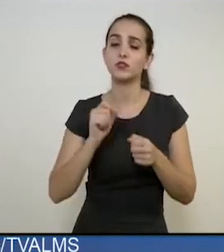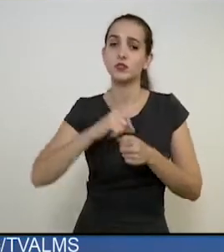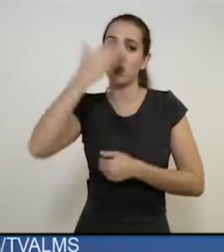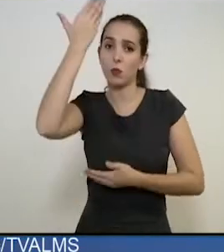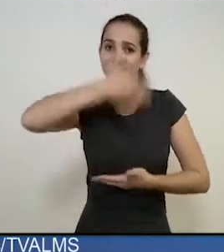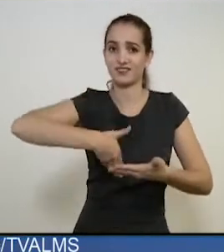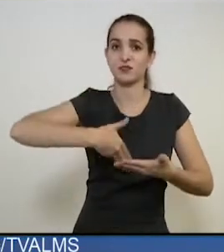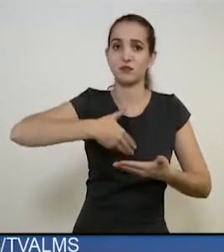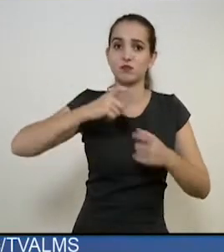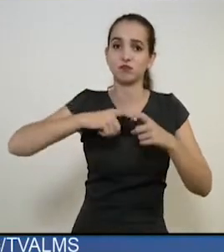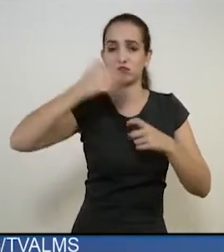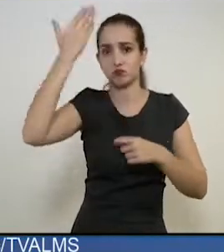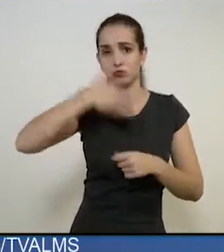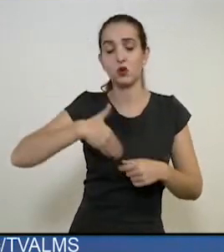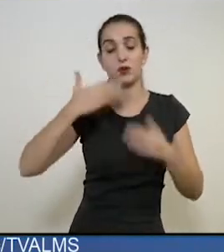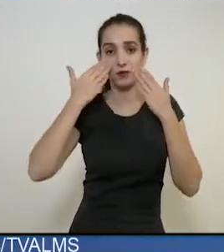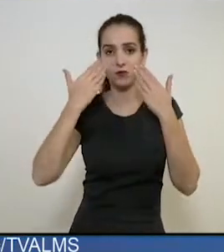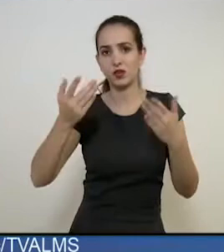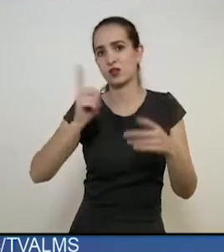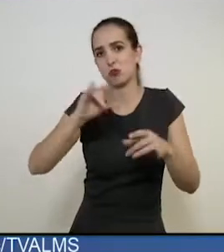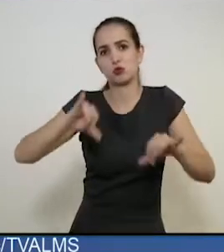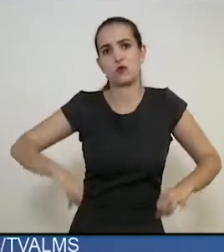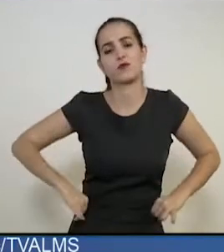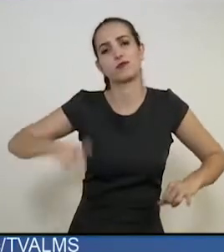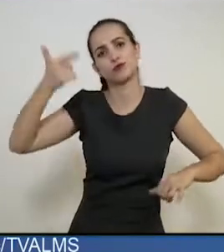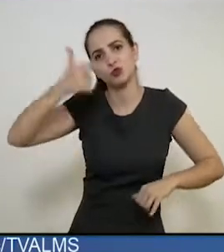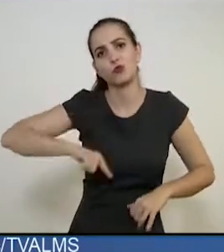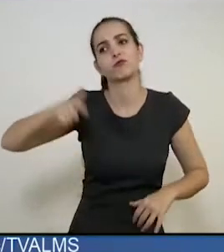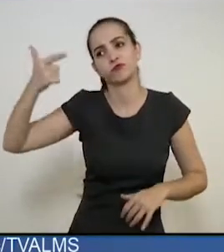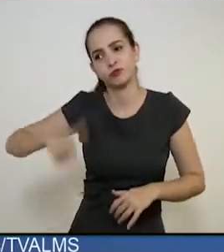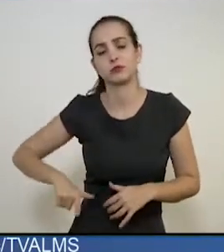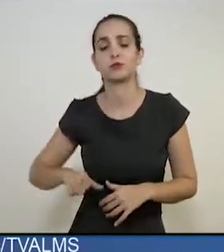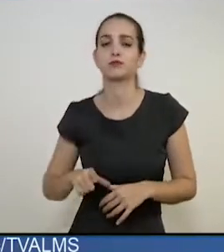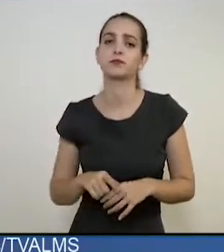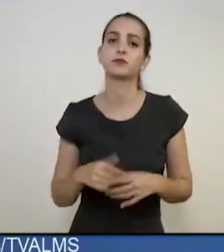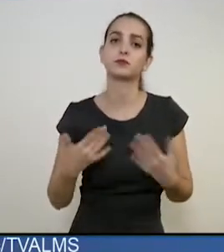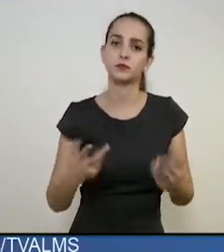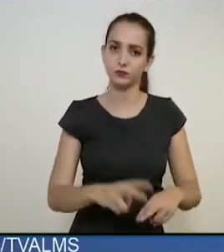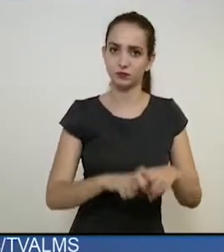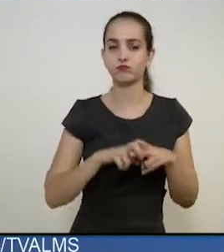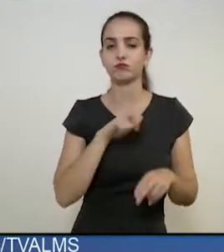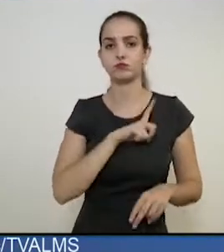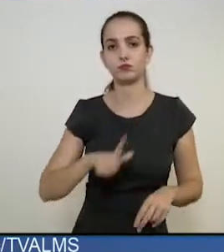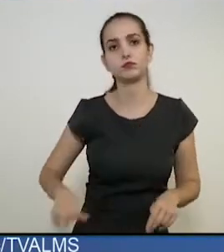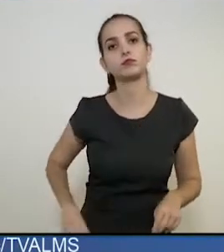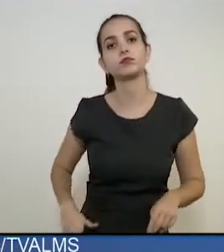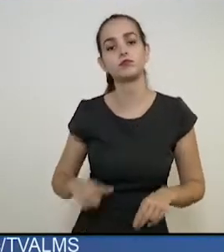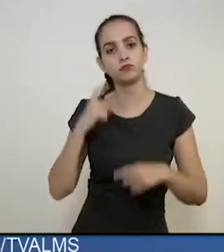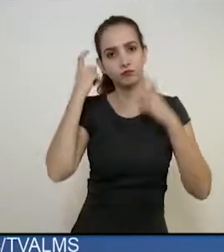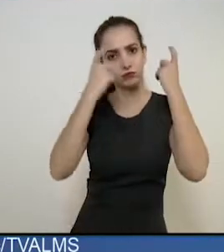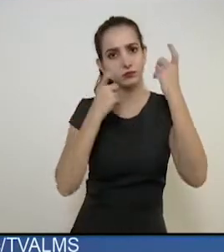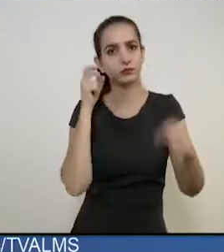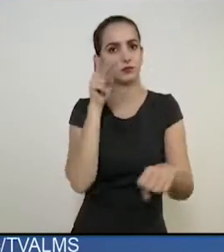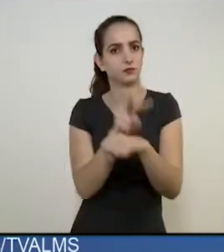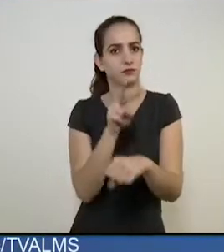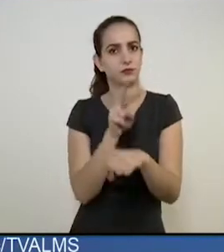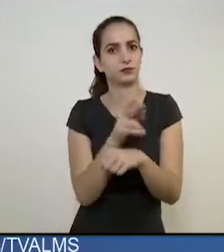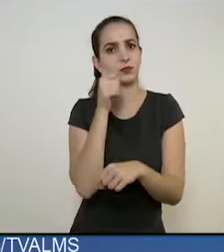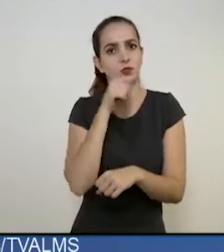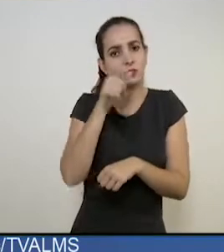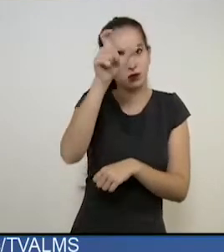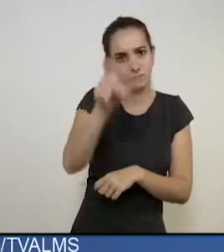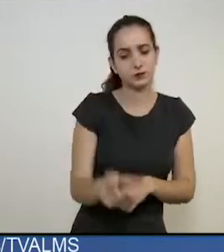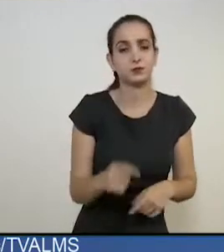sofrer duplamente. Portanto, é uma alegria saber que nós temos um governo que se preocupa com a proteção da mulher